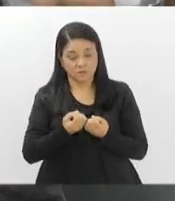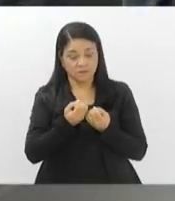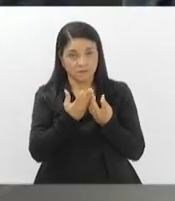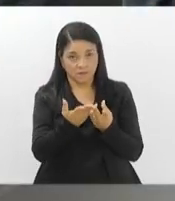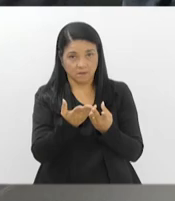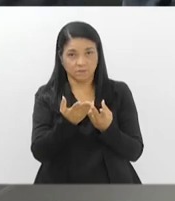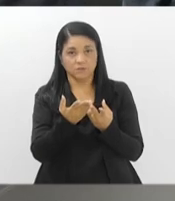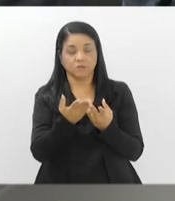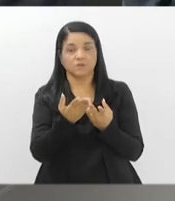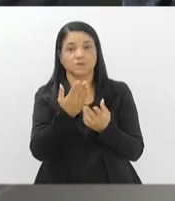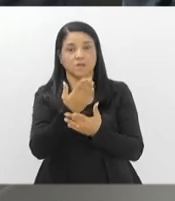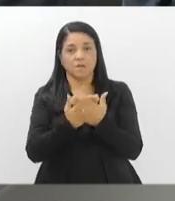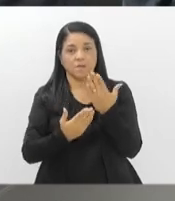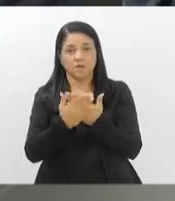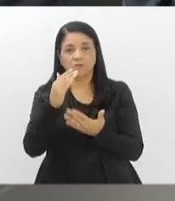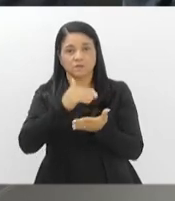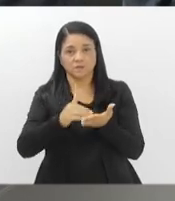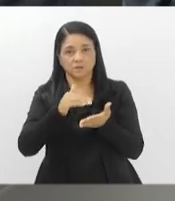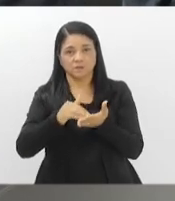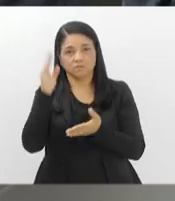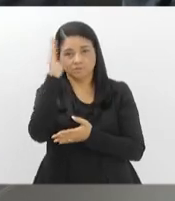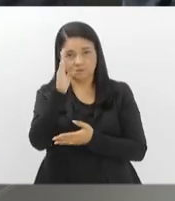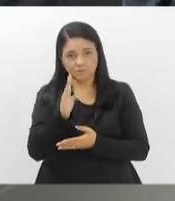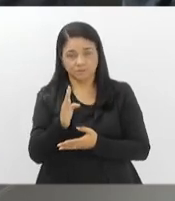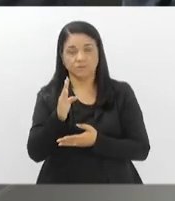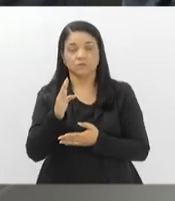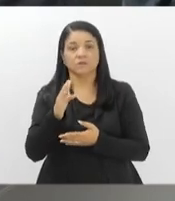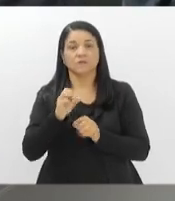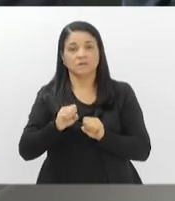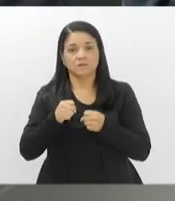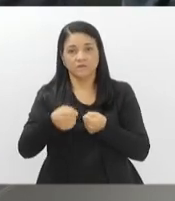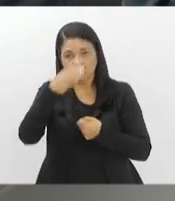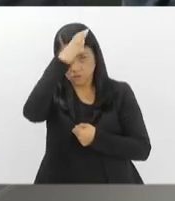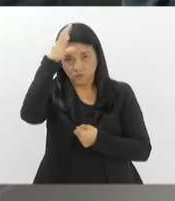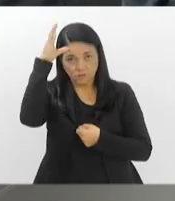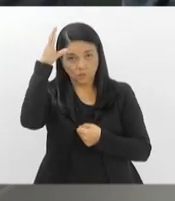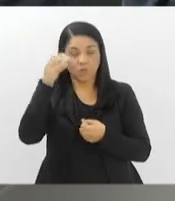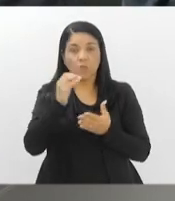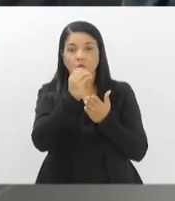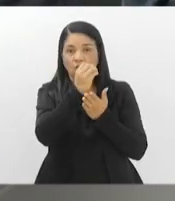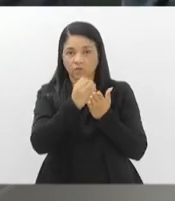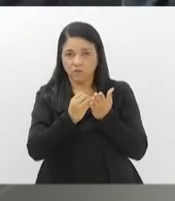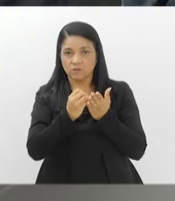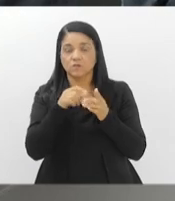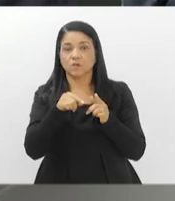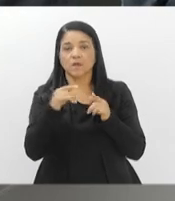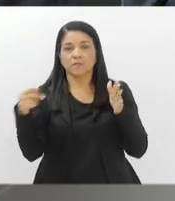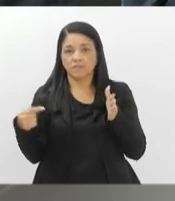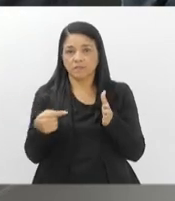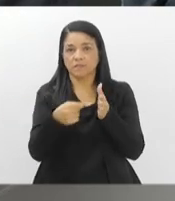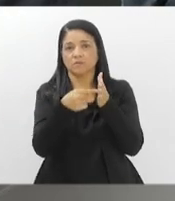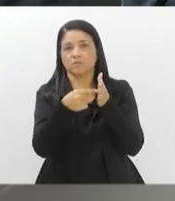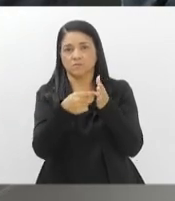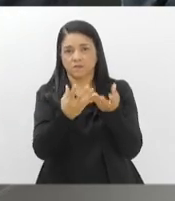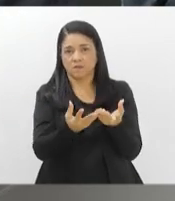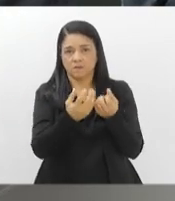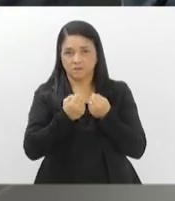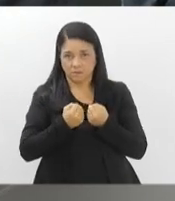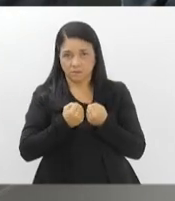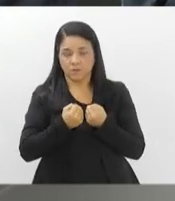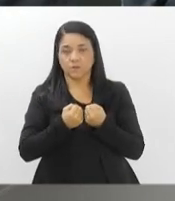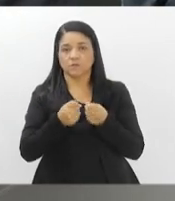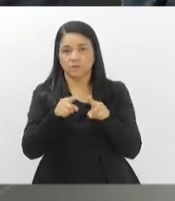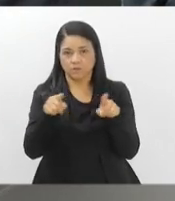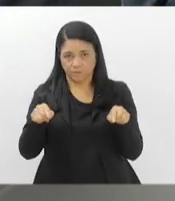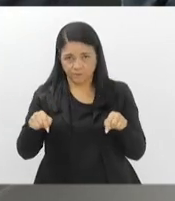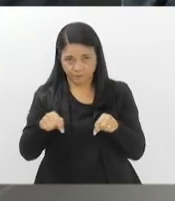mãos do secretário Nacional de Defesa do Consumidor né um ofício com as denúncias que recebemos nossos mandatos